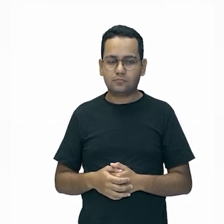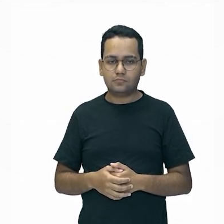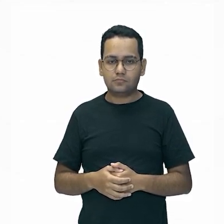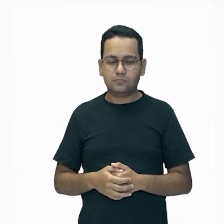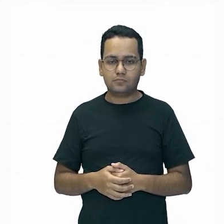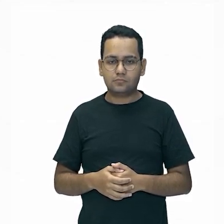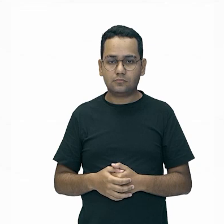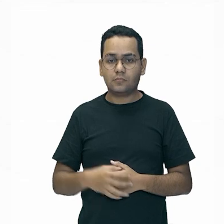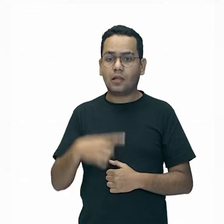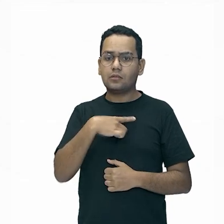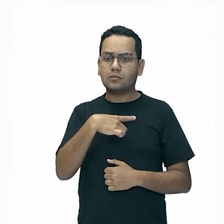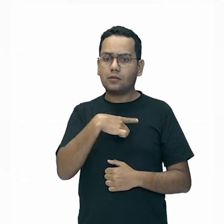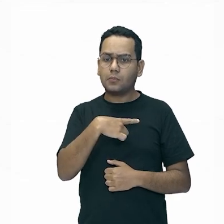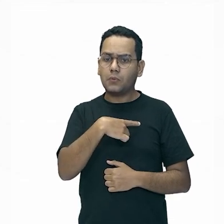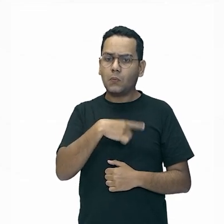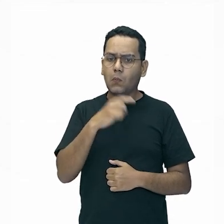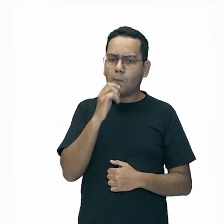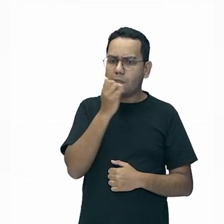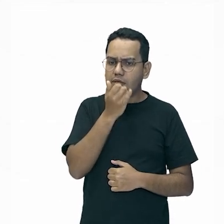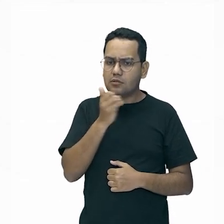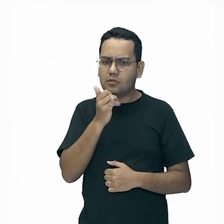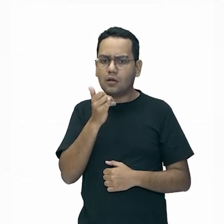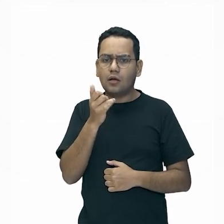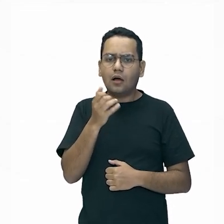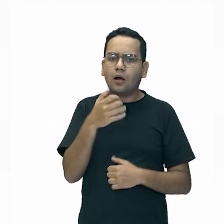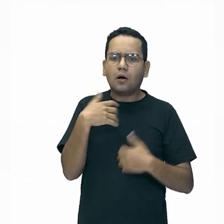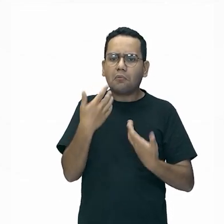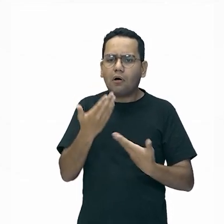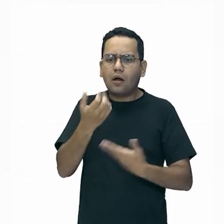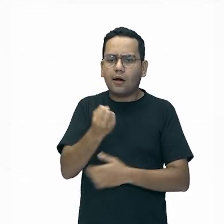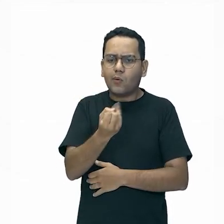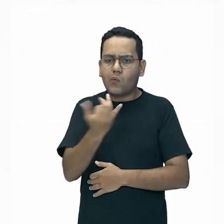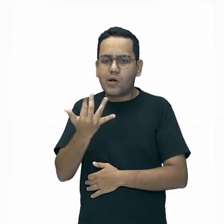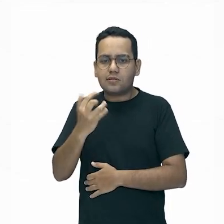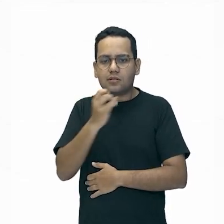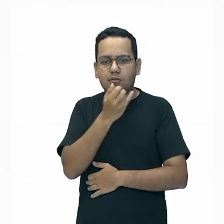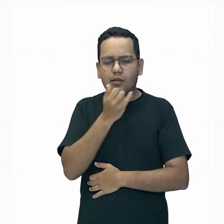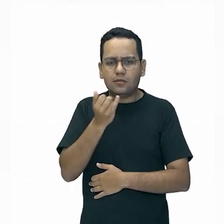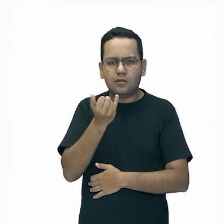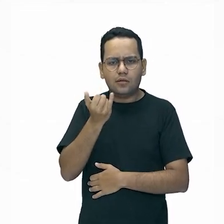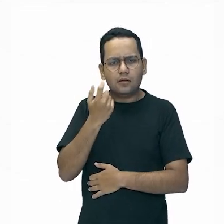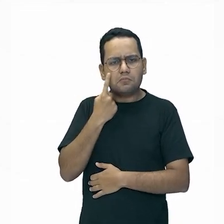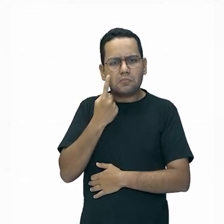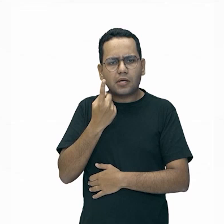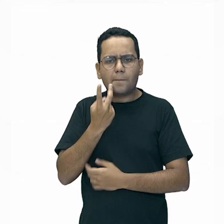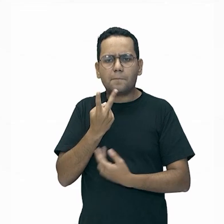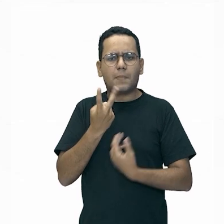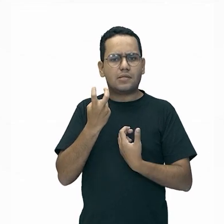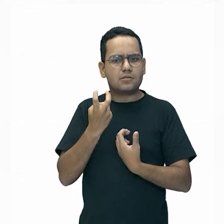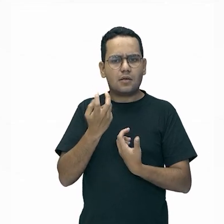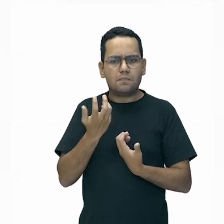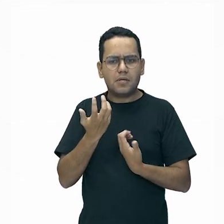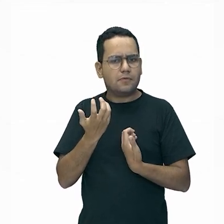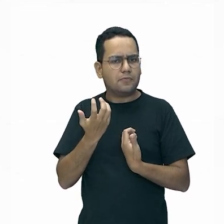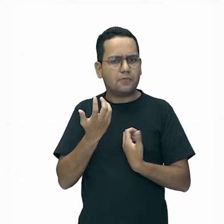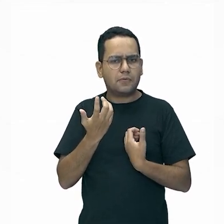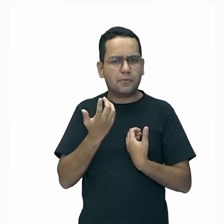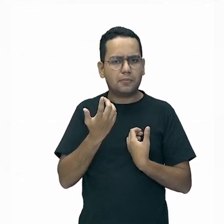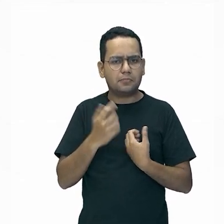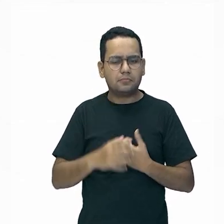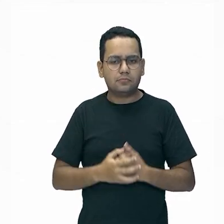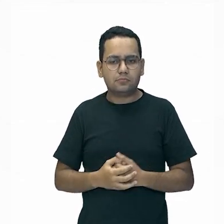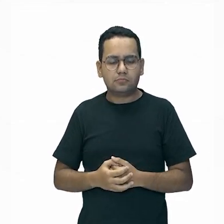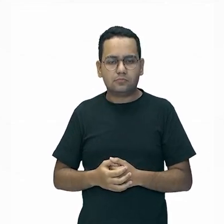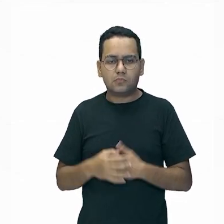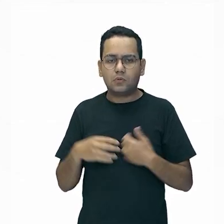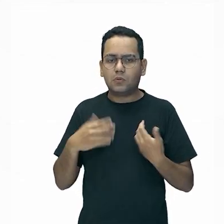uma energia. Qual é a quantidade de energia que nós estamos tendo aqui para a fissão nuclear, tá? qual